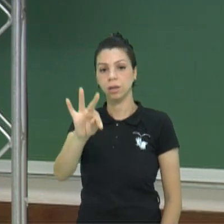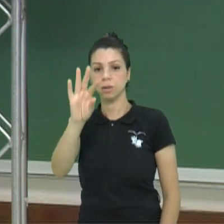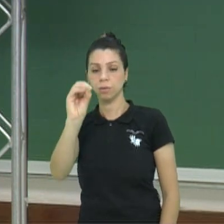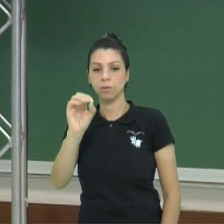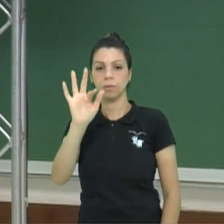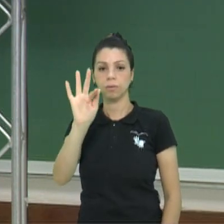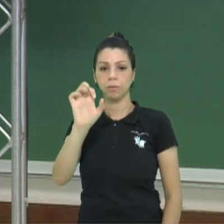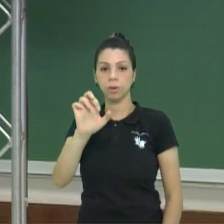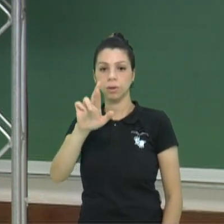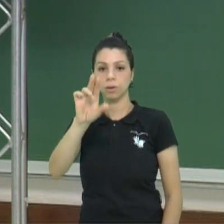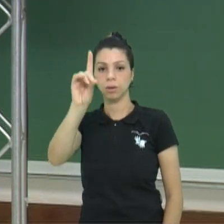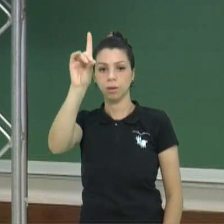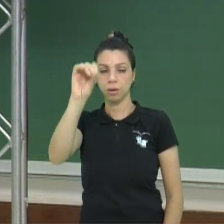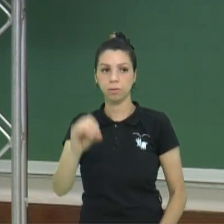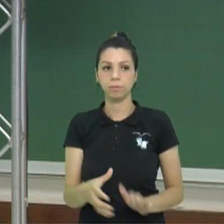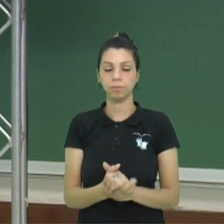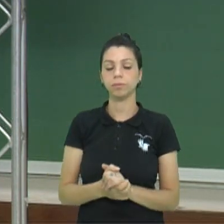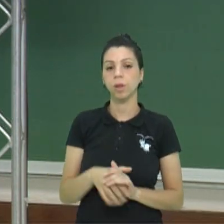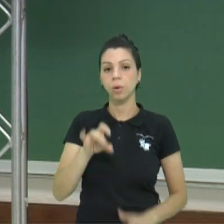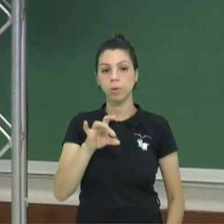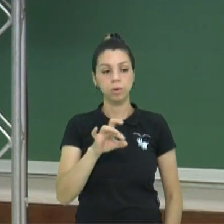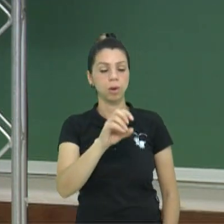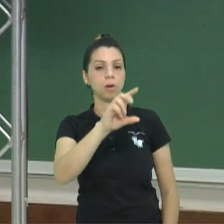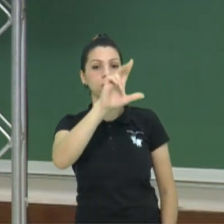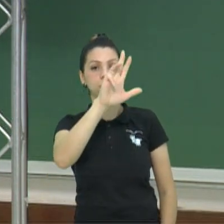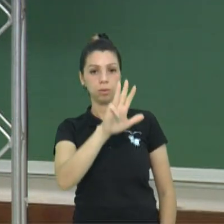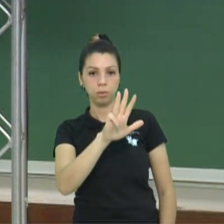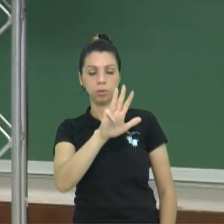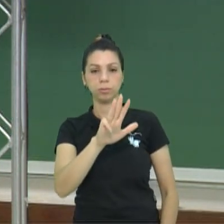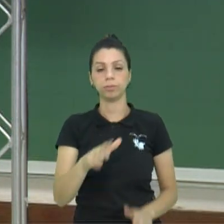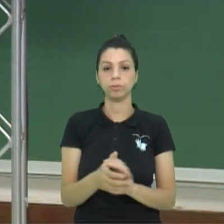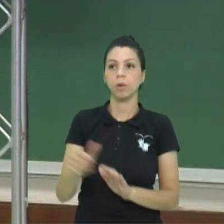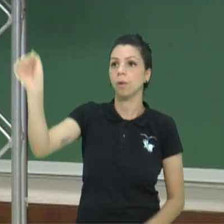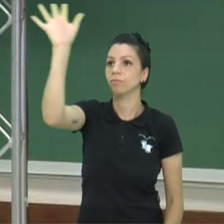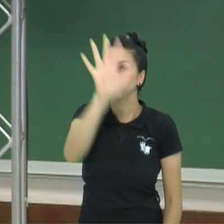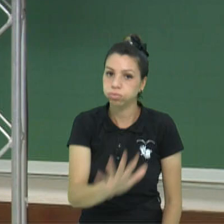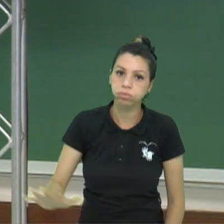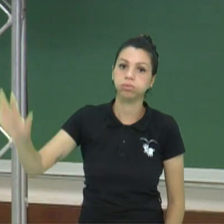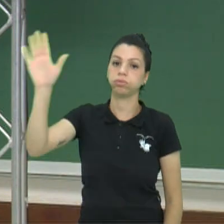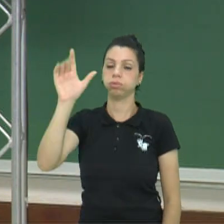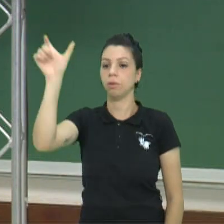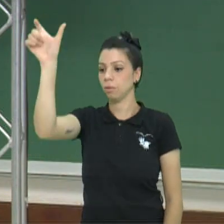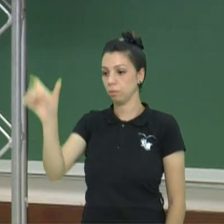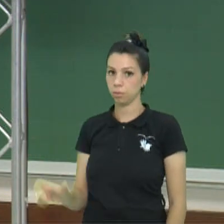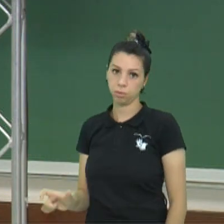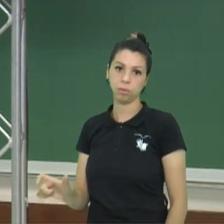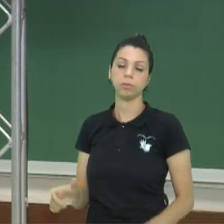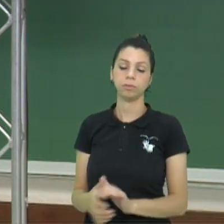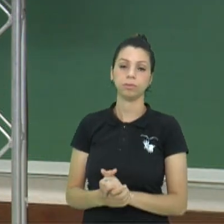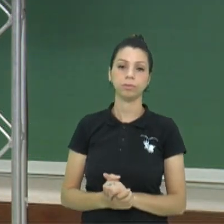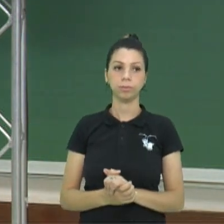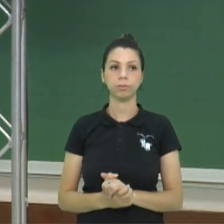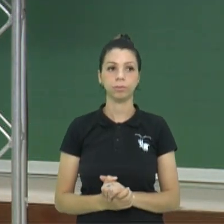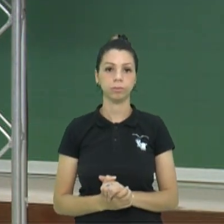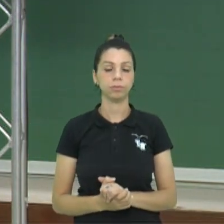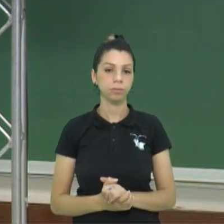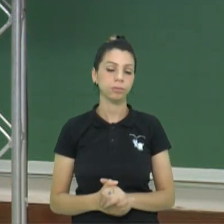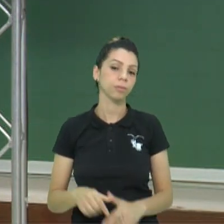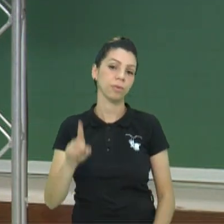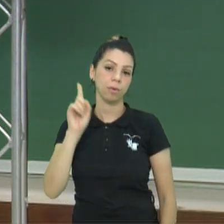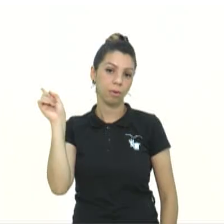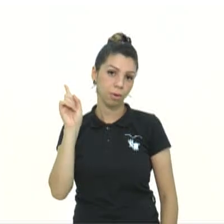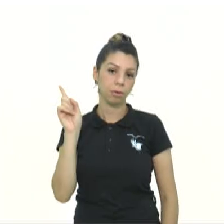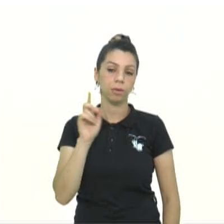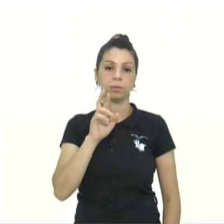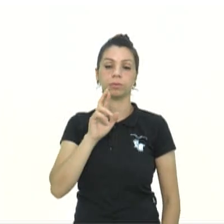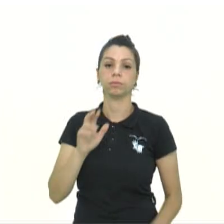Brizola, e o Distrito Federal com o Lula. Nos demais estados, vitória do Fernando Collor. E aí, por este